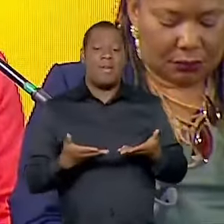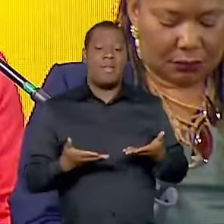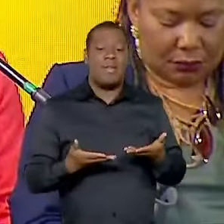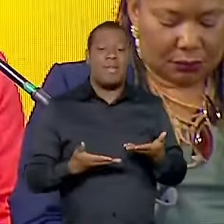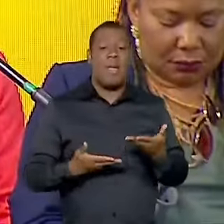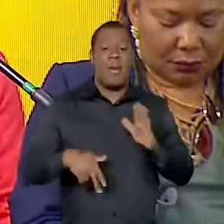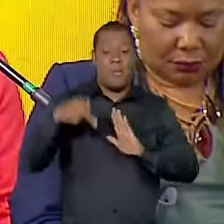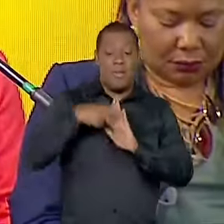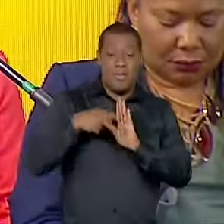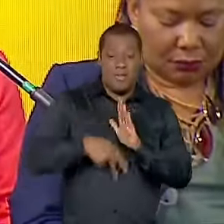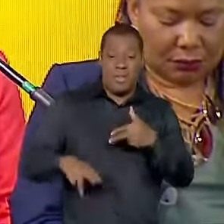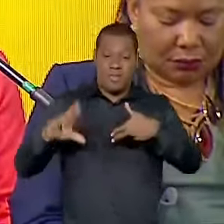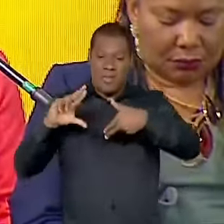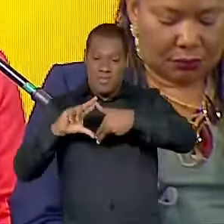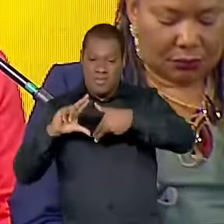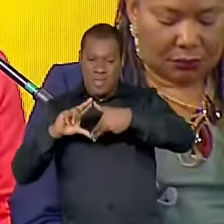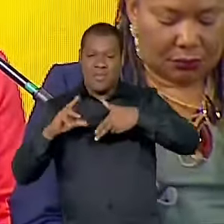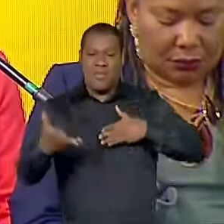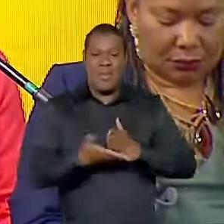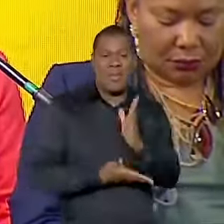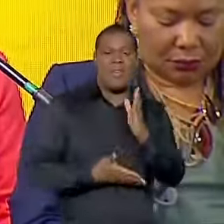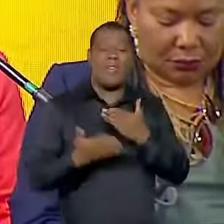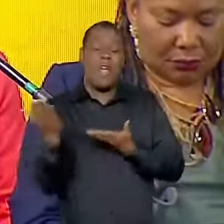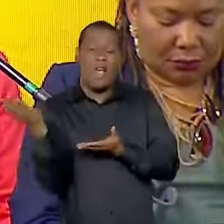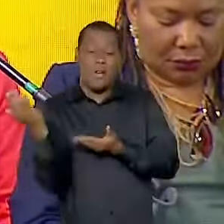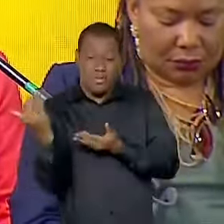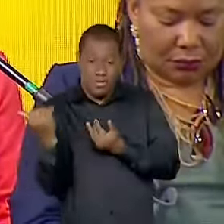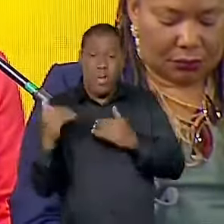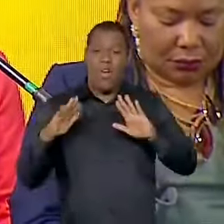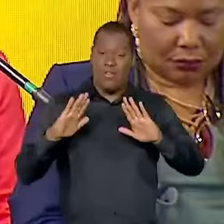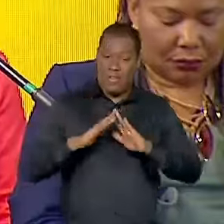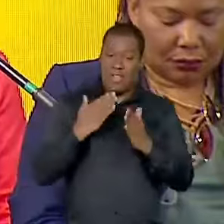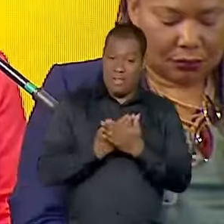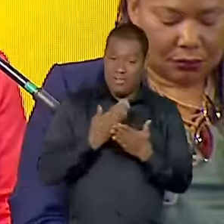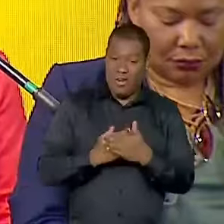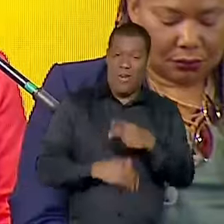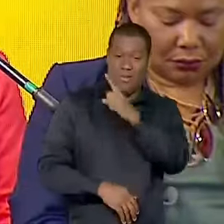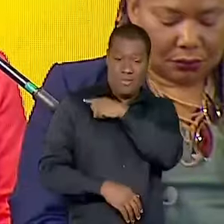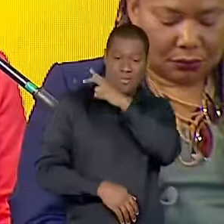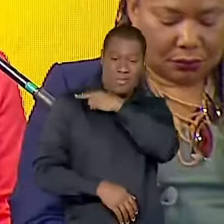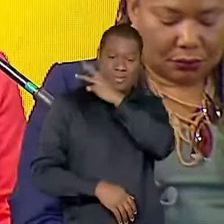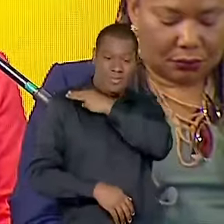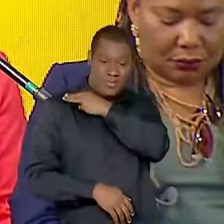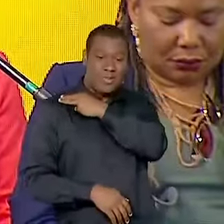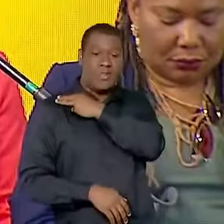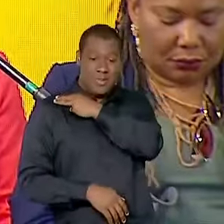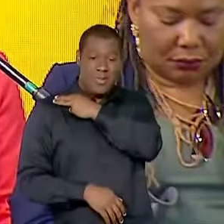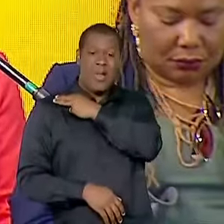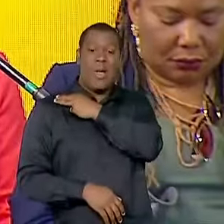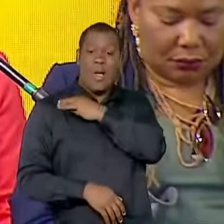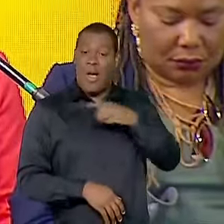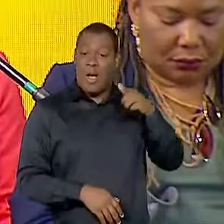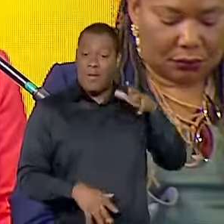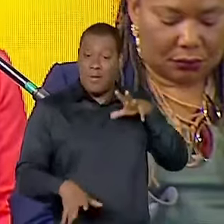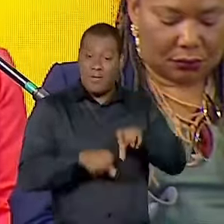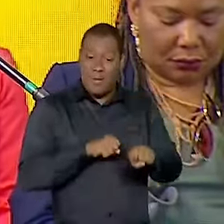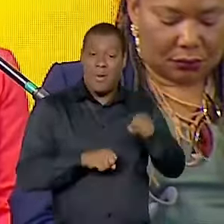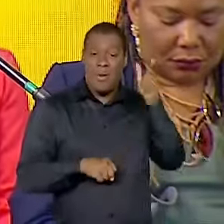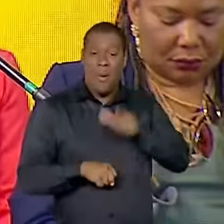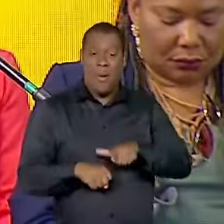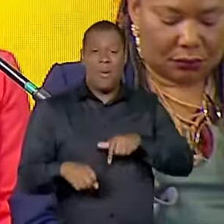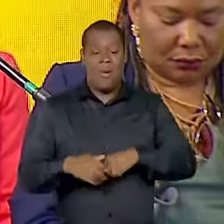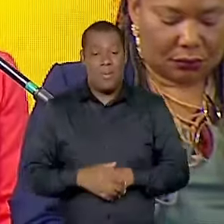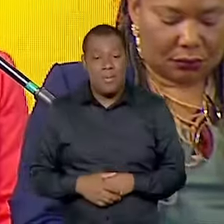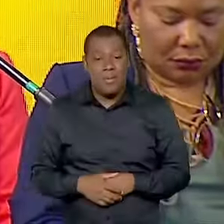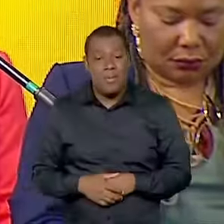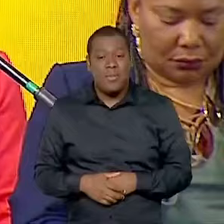programa Pé de Meia. Nossa juventude vai poder permanecer na escola. E é por isso que a gente segue avançando.